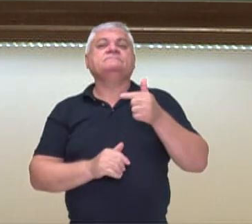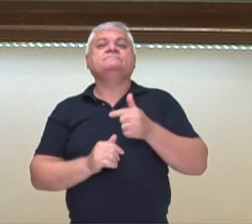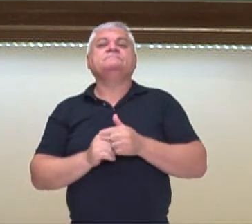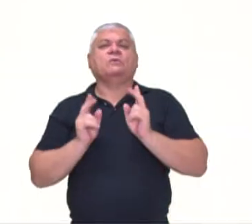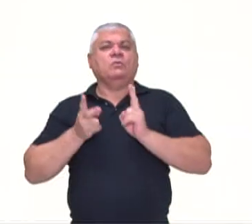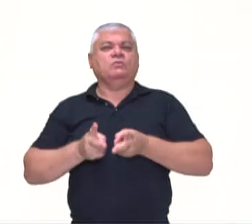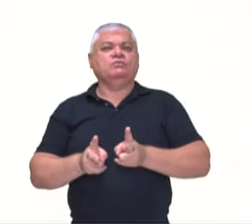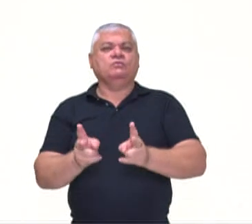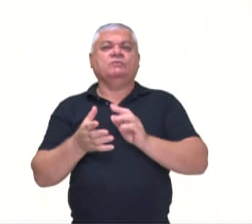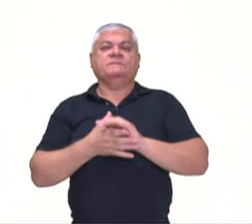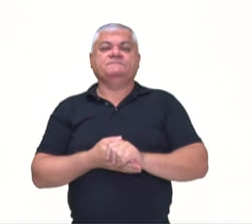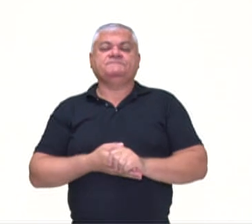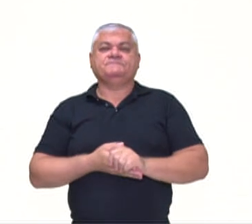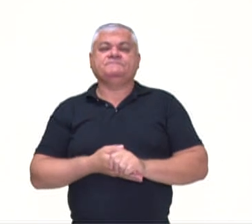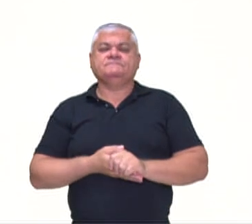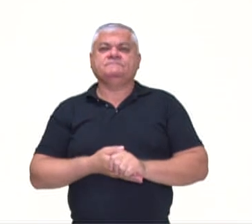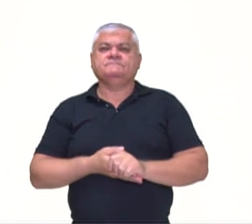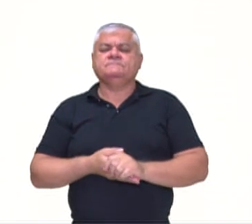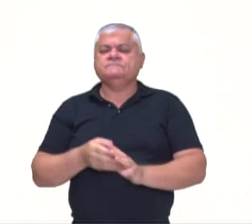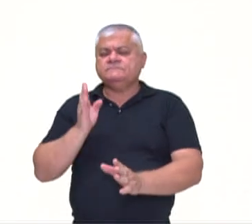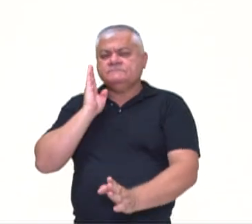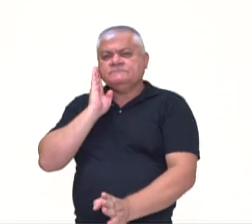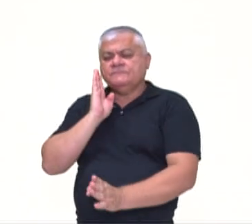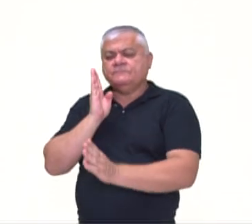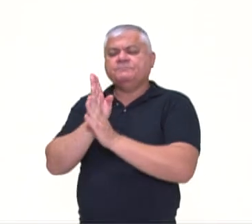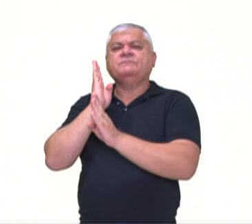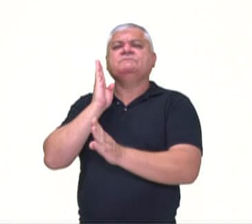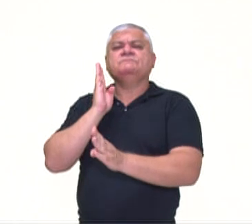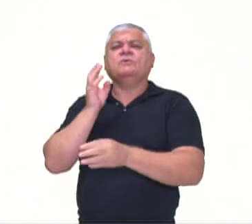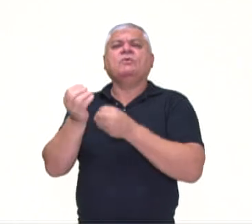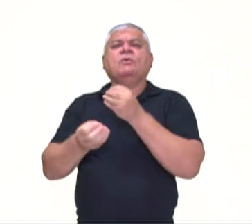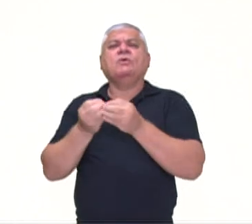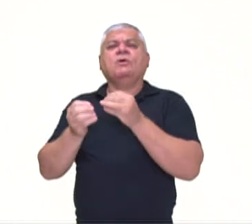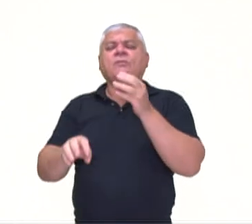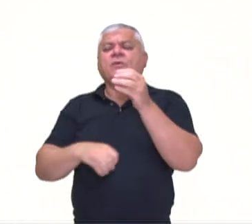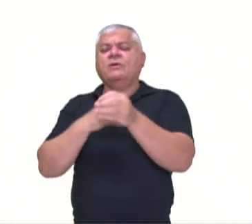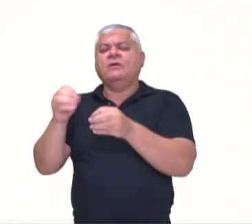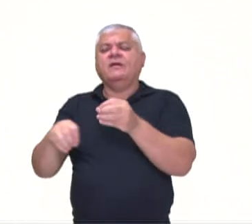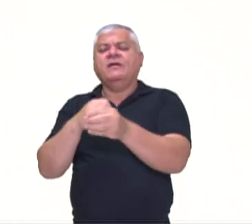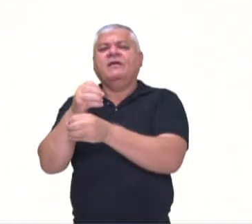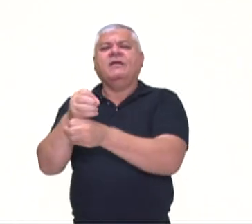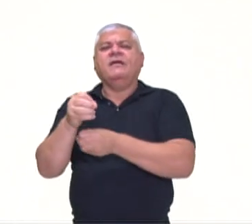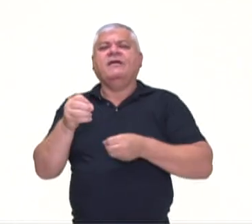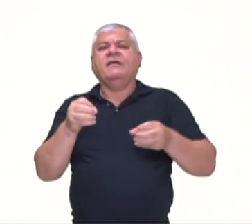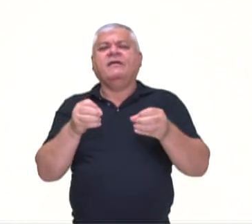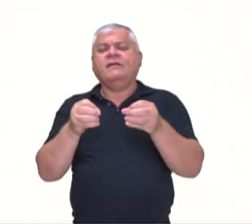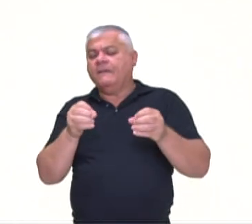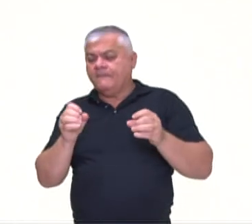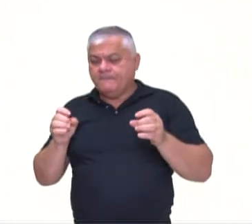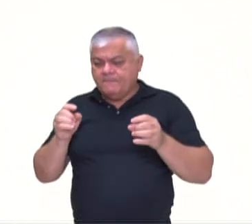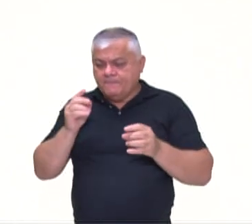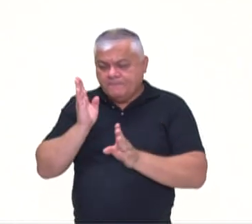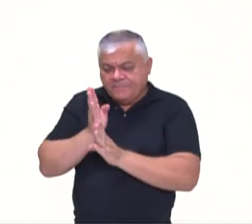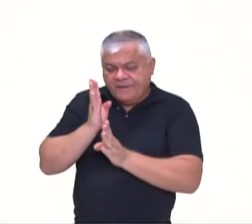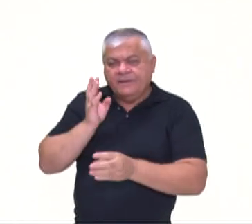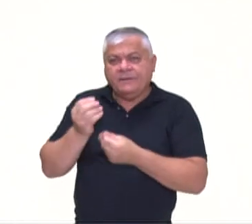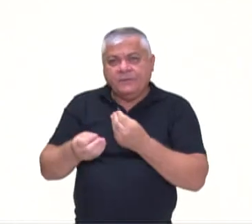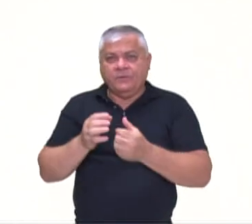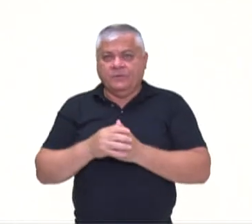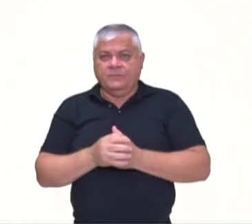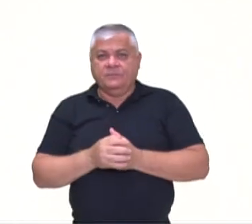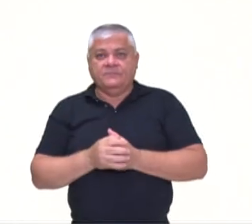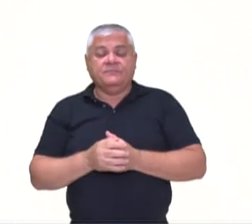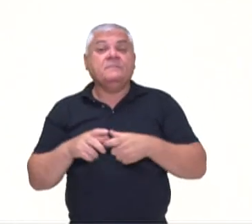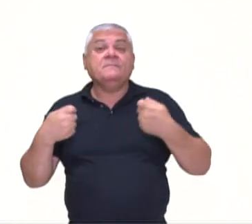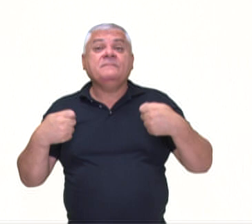sequência. Então, como é que nós identificamos uma reação química? Vamos lá? Então, vejam, quais são as condições para